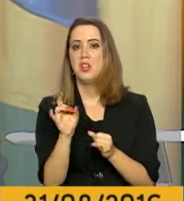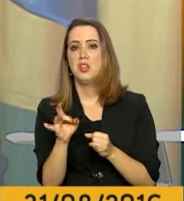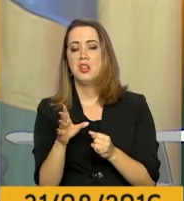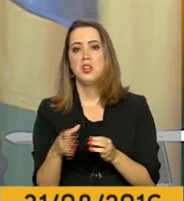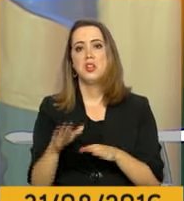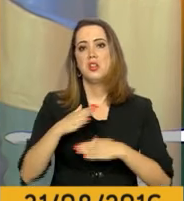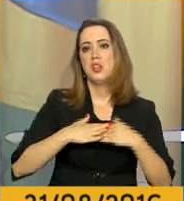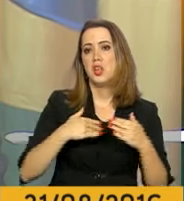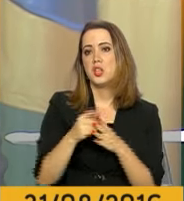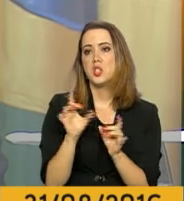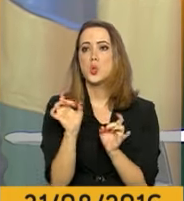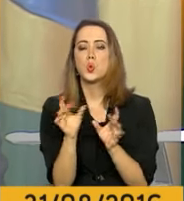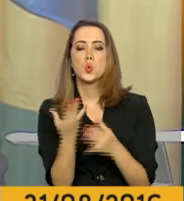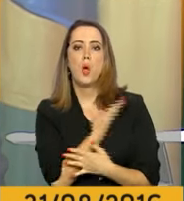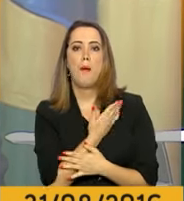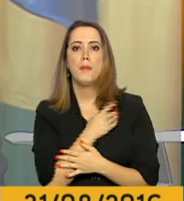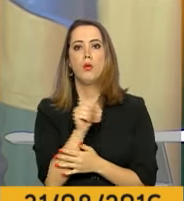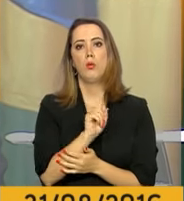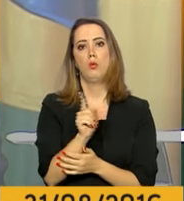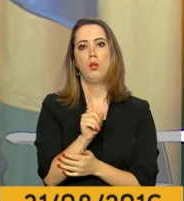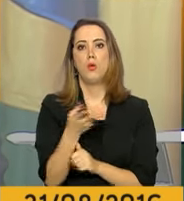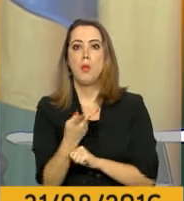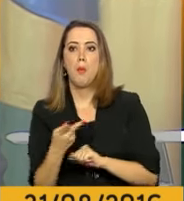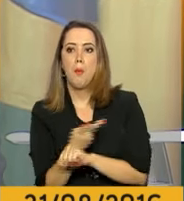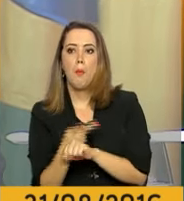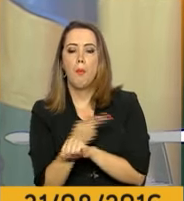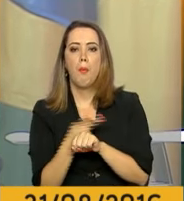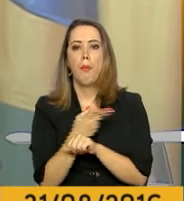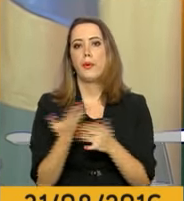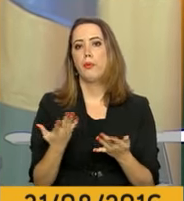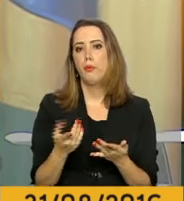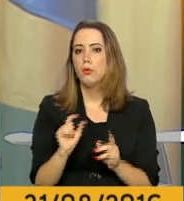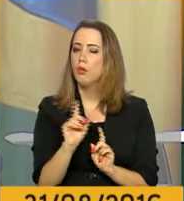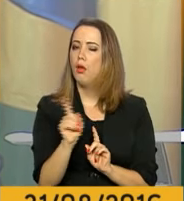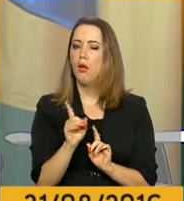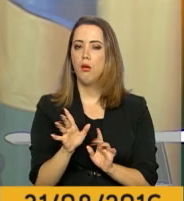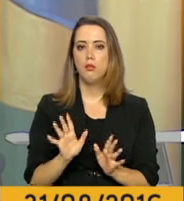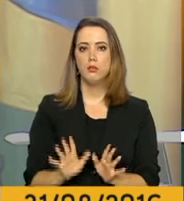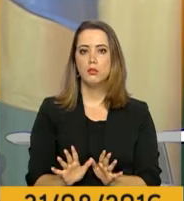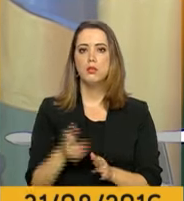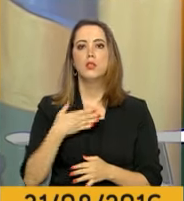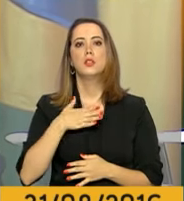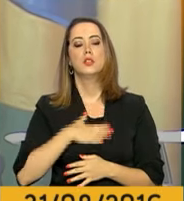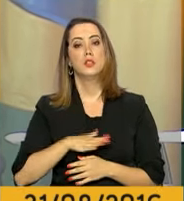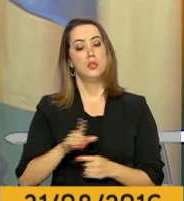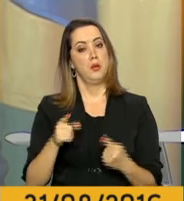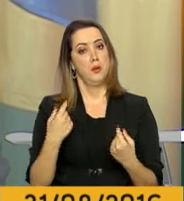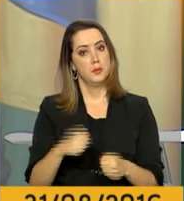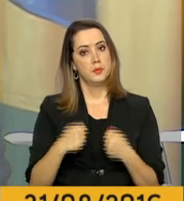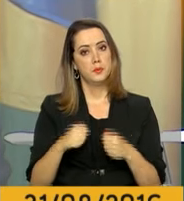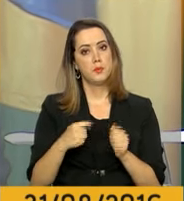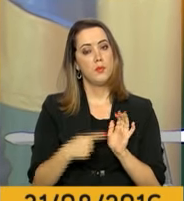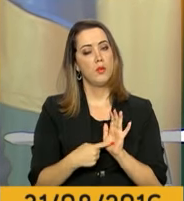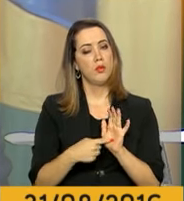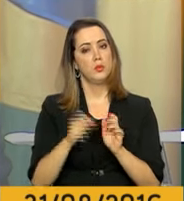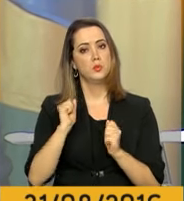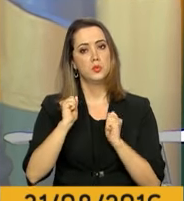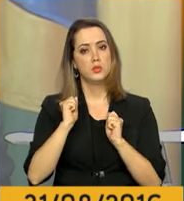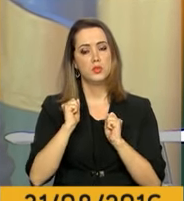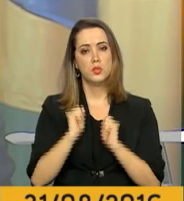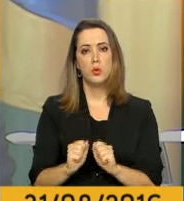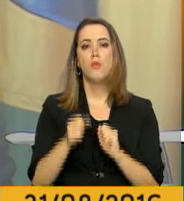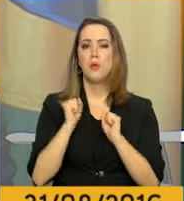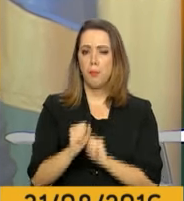ação contra inimigos. Ninguém vai caçar bruxas aqui. Mas também não vamos deixar que também tentem demonstrar que o governo não é capaz de